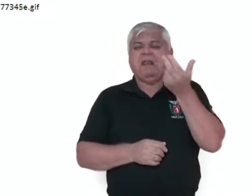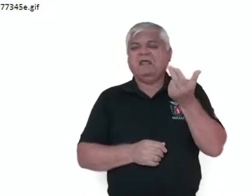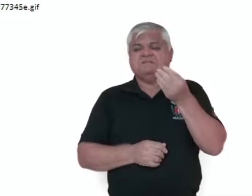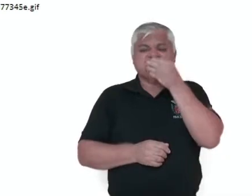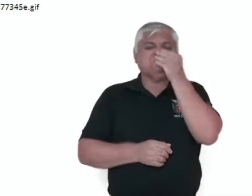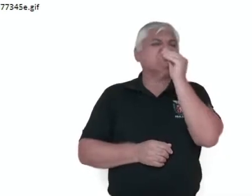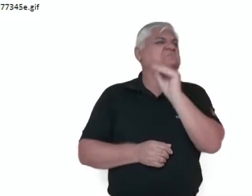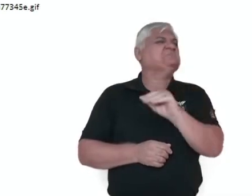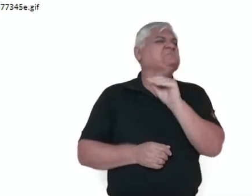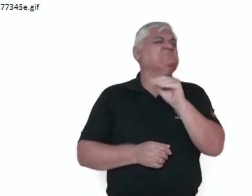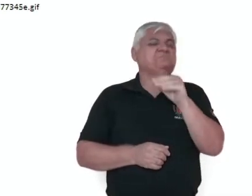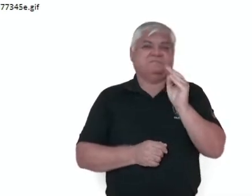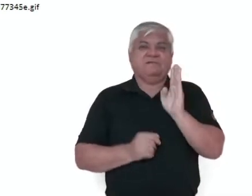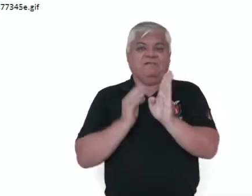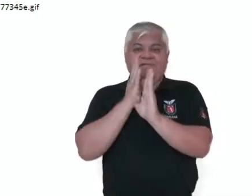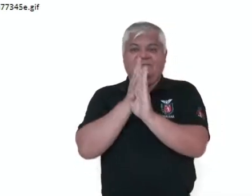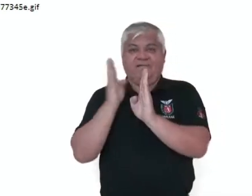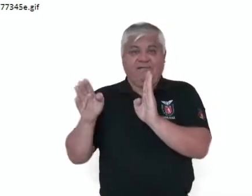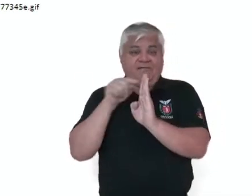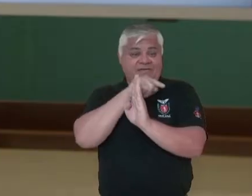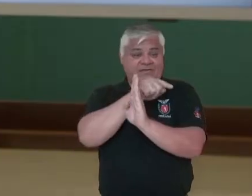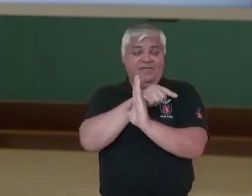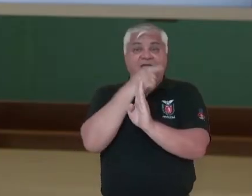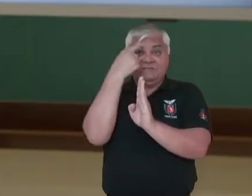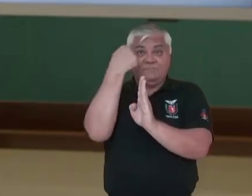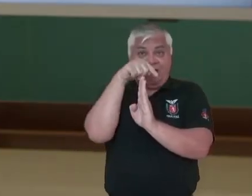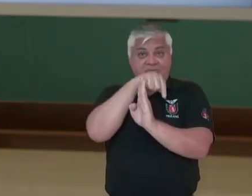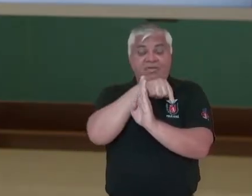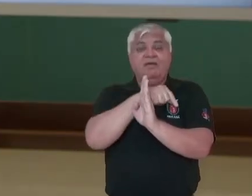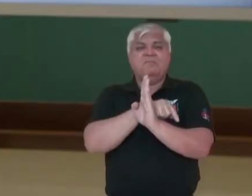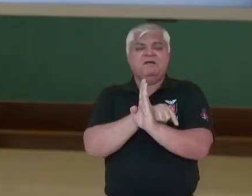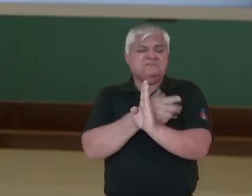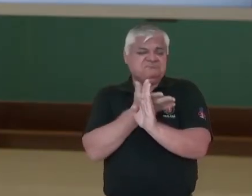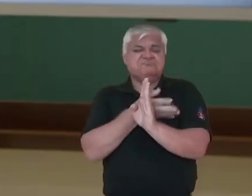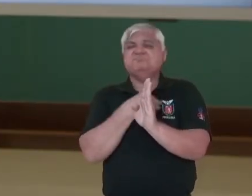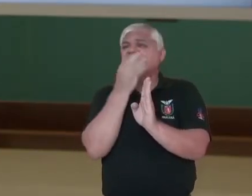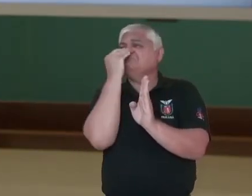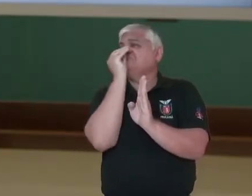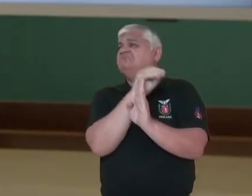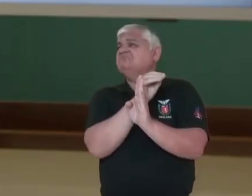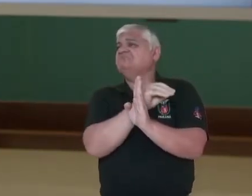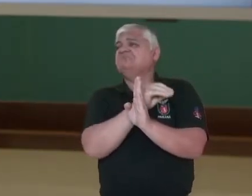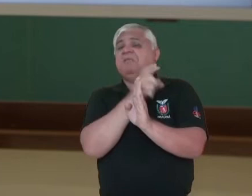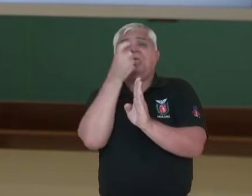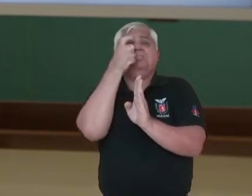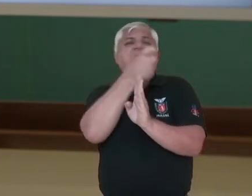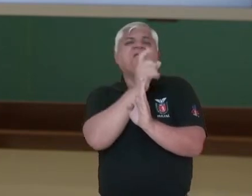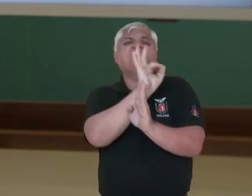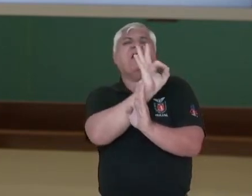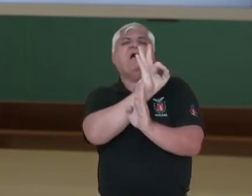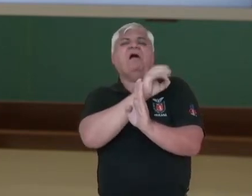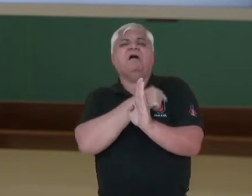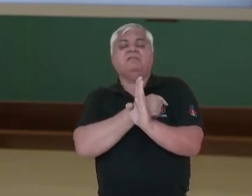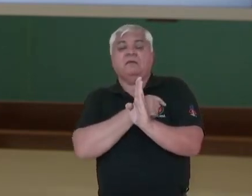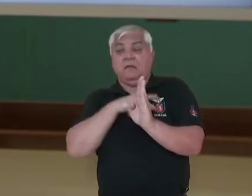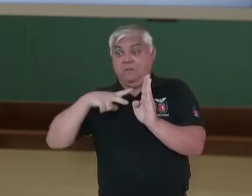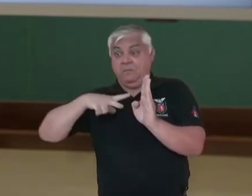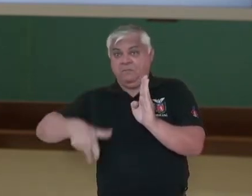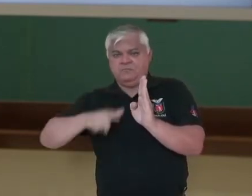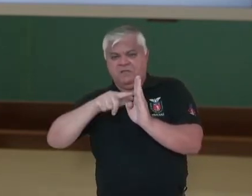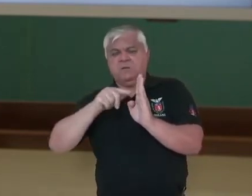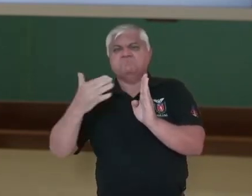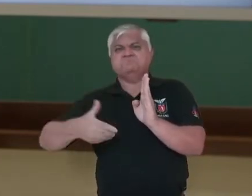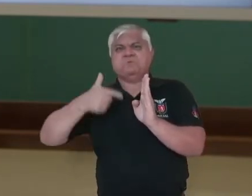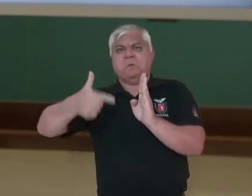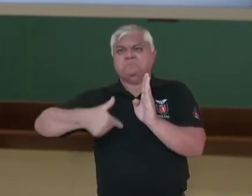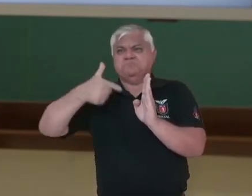Então, essas terras aqui eram espanholas, mas os espanhóis não se interessavam muito, né? Não tinha, era